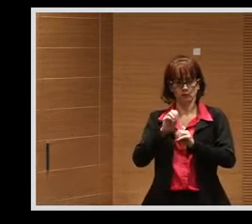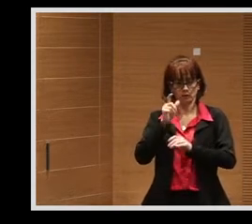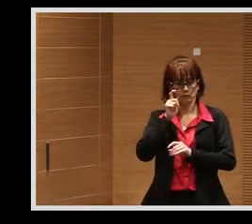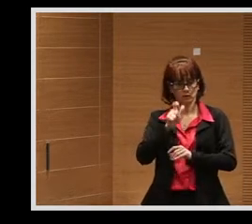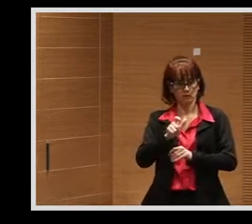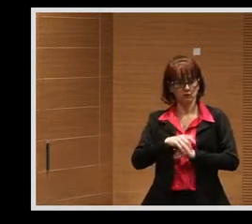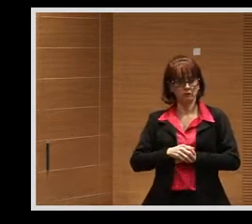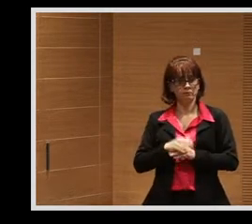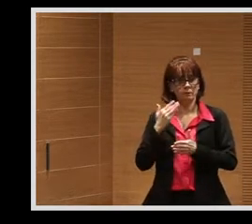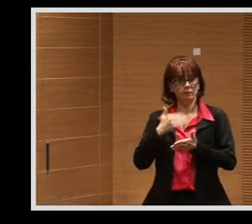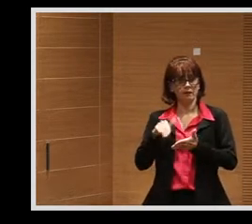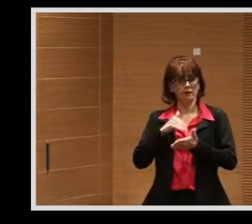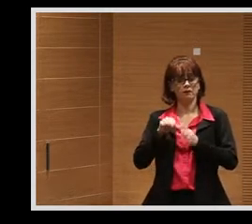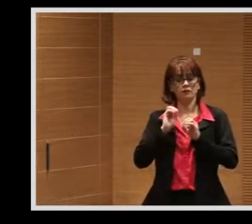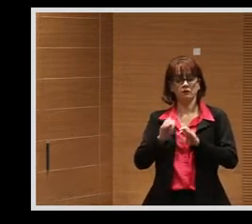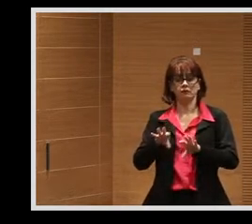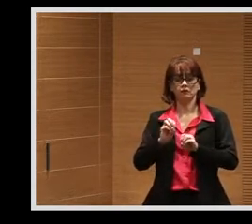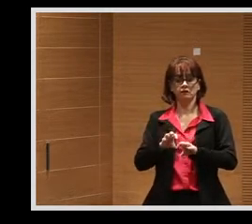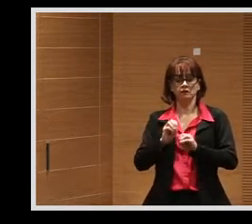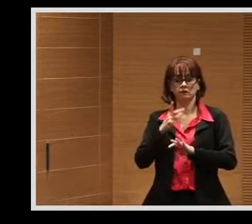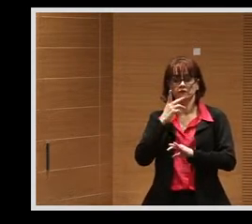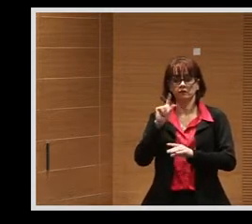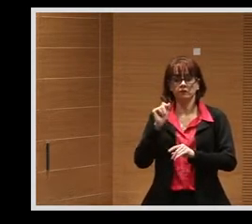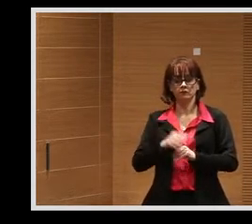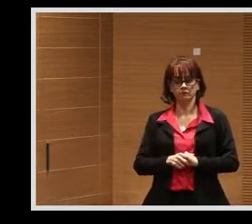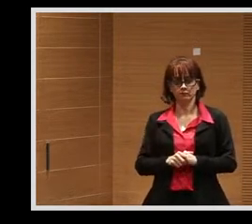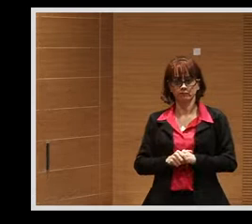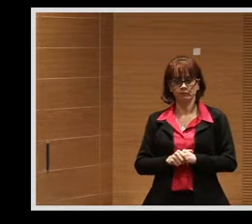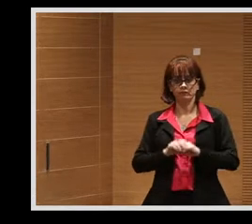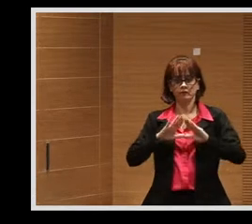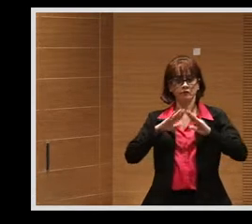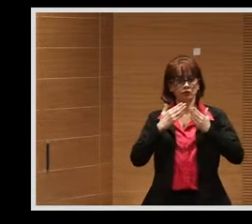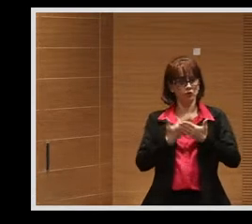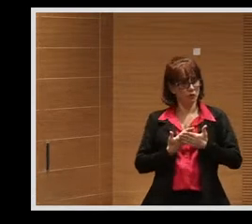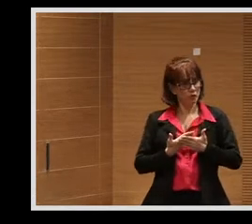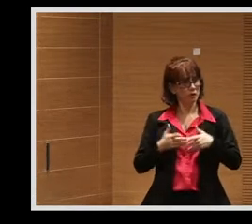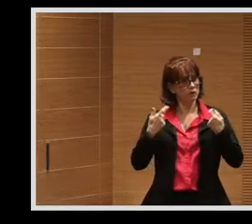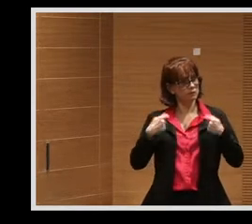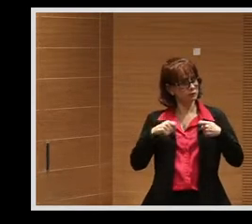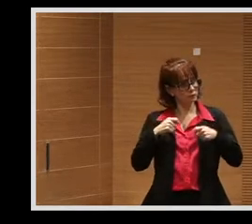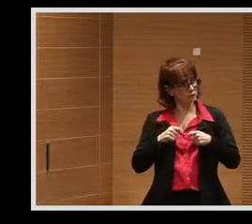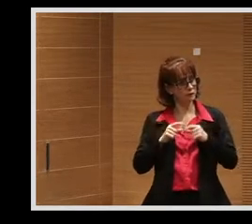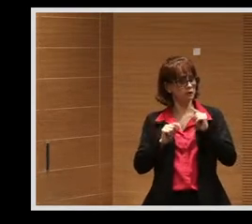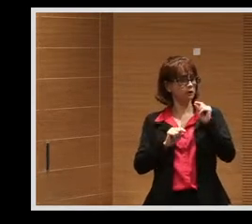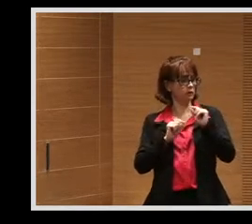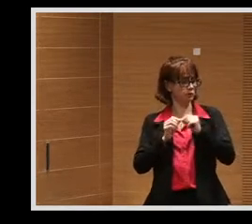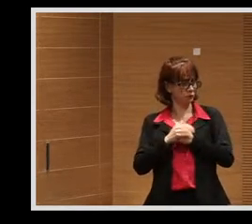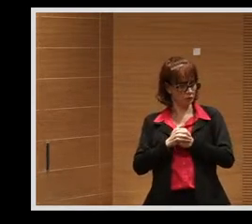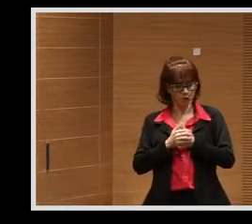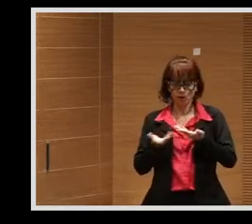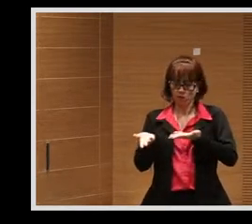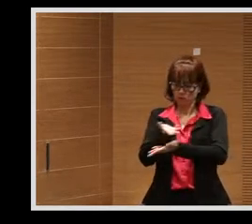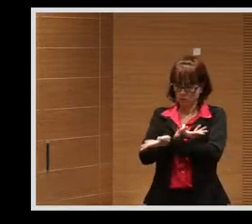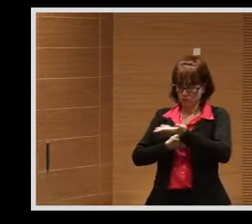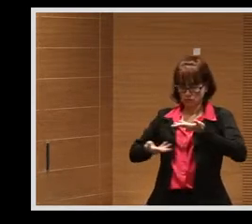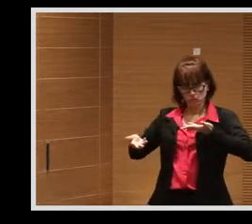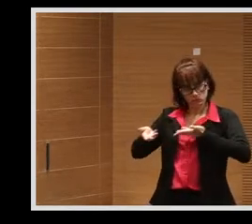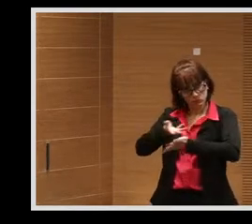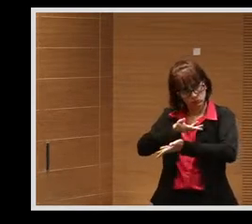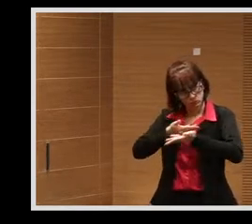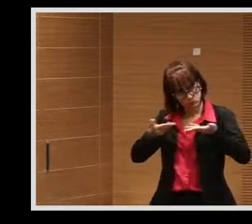A Secretaria de Educação disse o seguinte, a escola precisa trocar uma ideia com a equipe técnica da